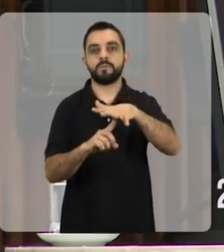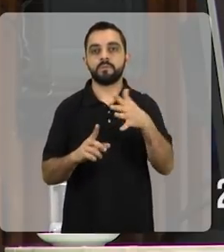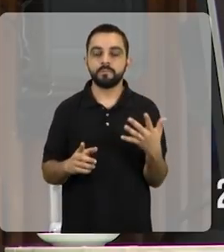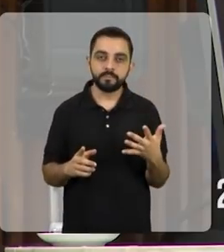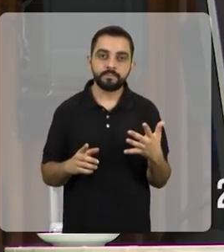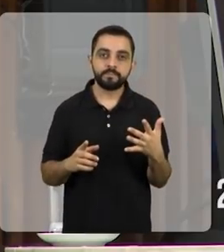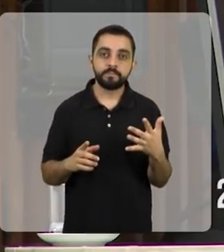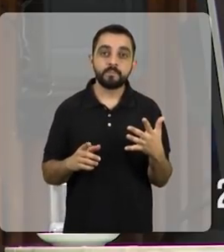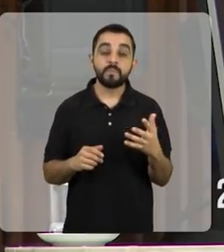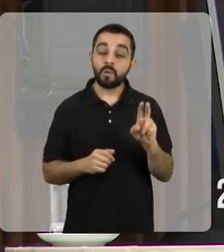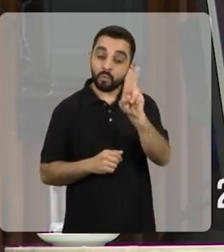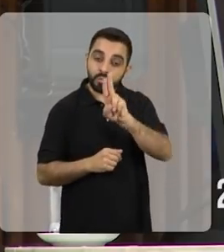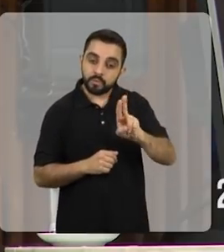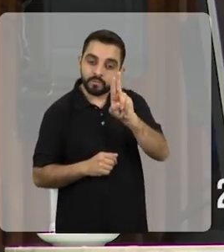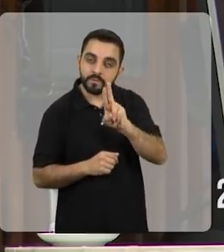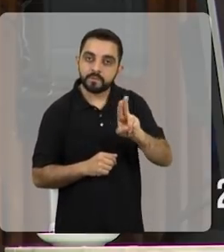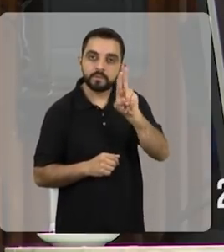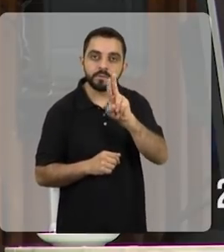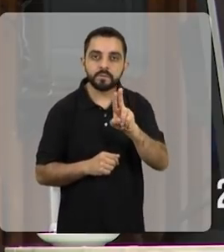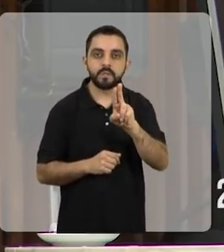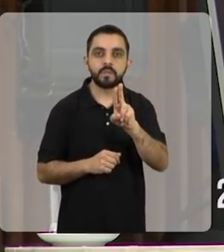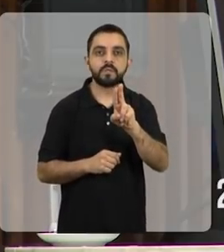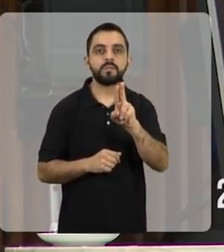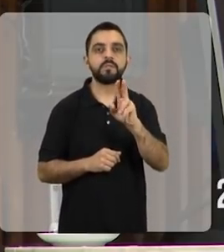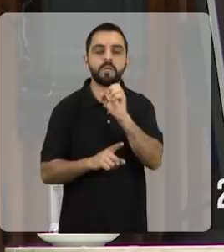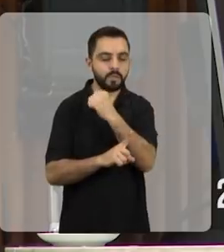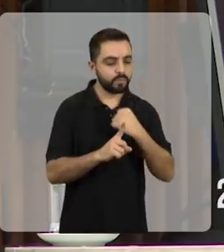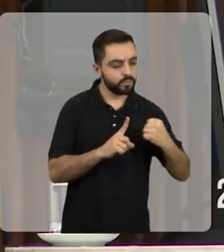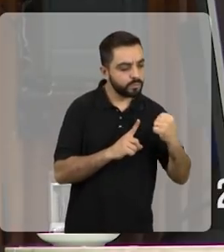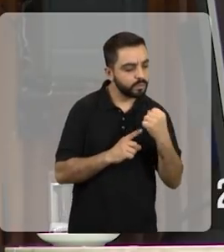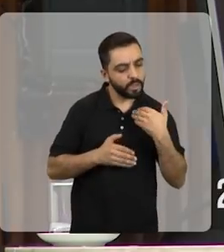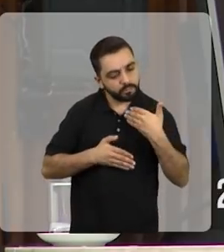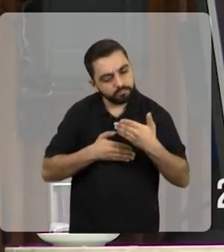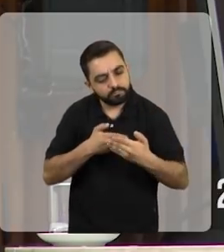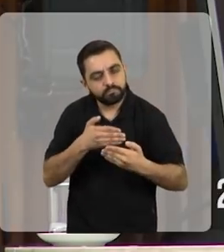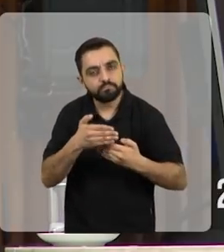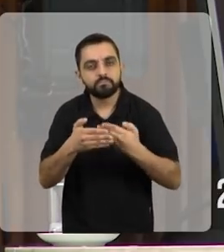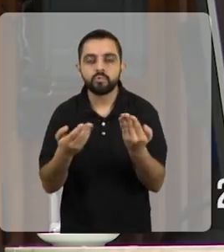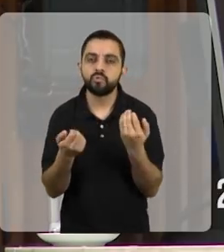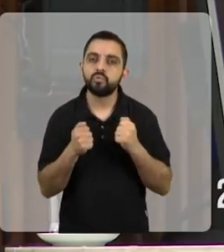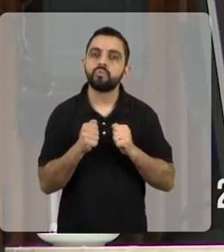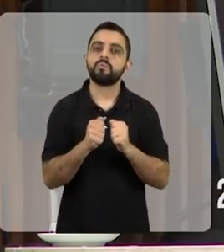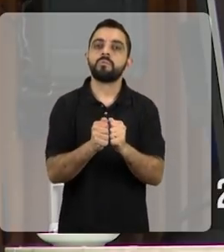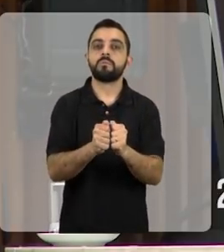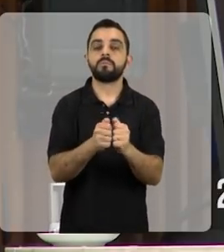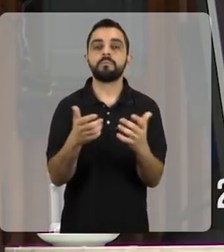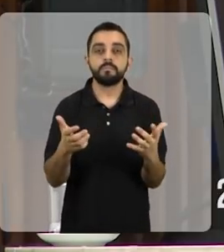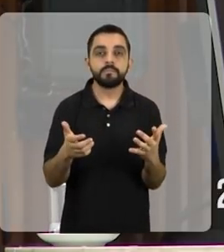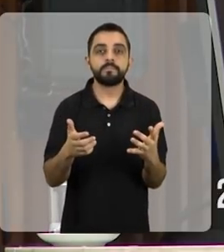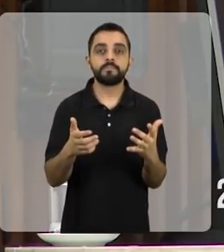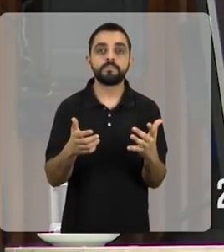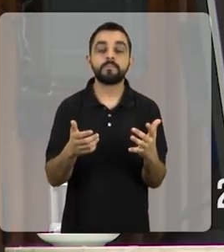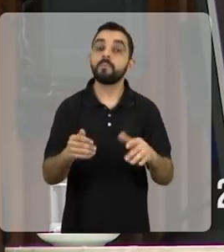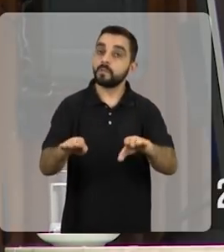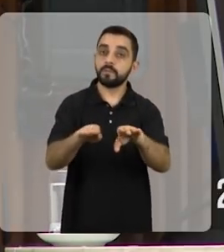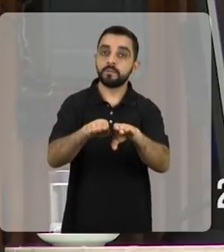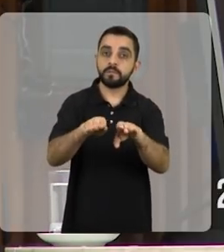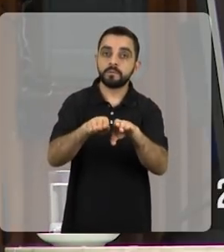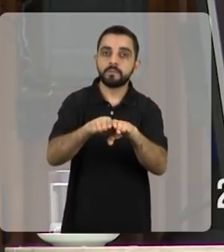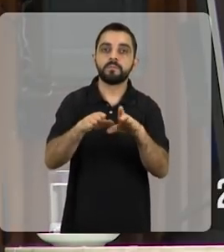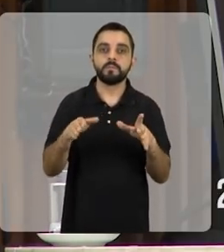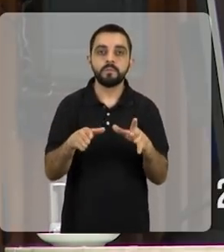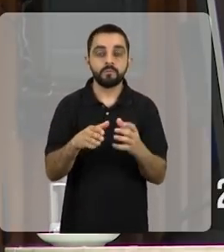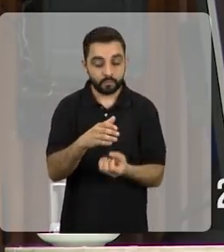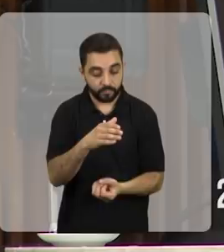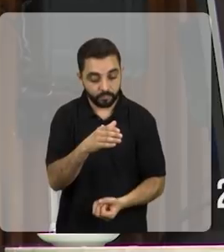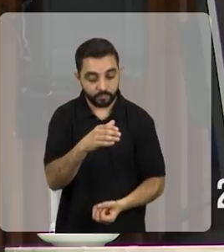uma universidade que embalada no colo da sociedade paranaense não é por acaso que quando ela